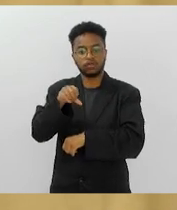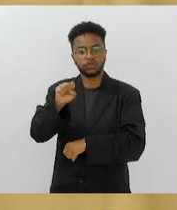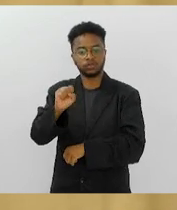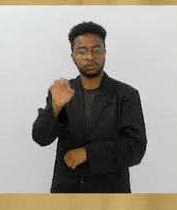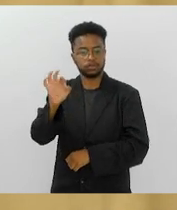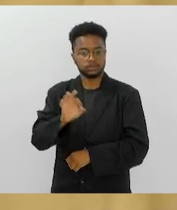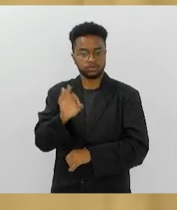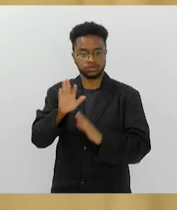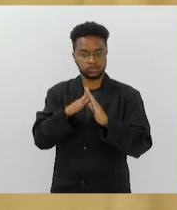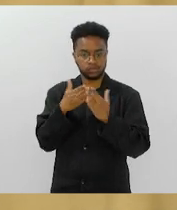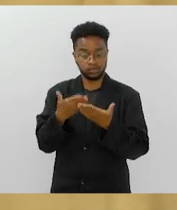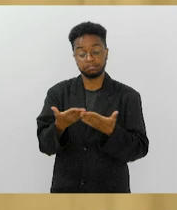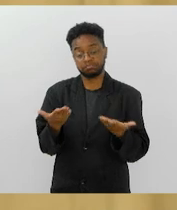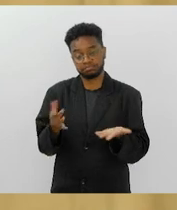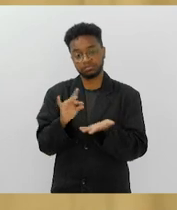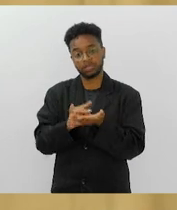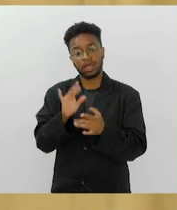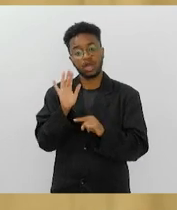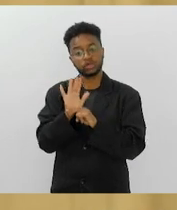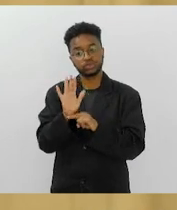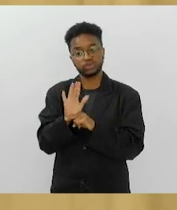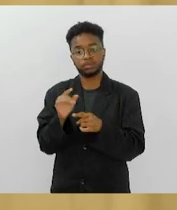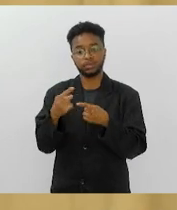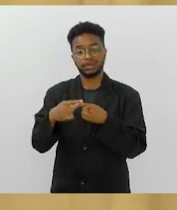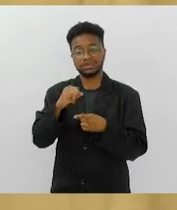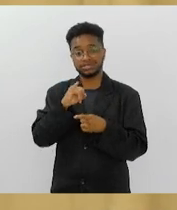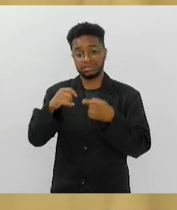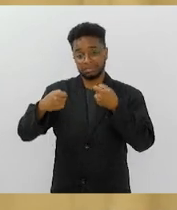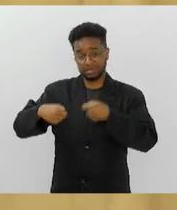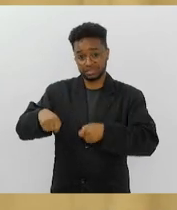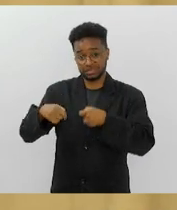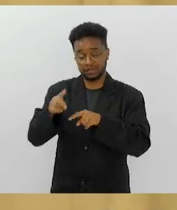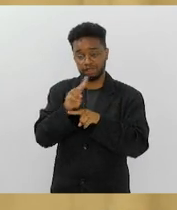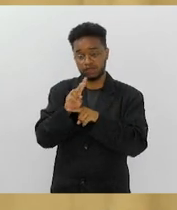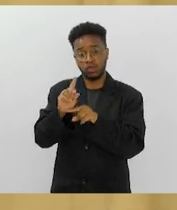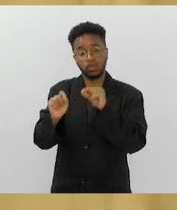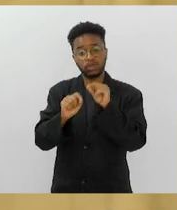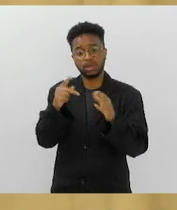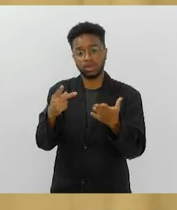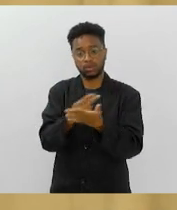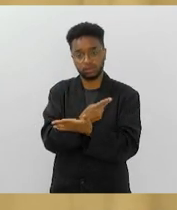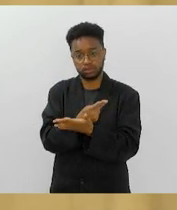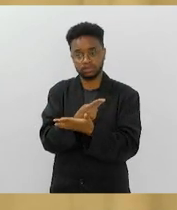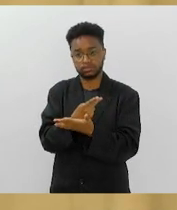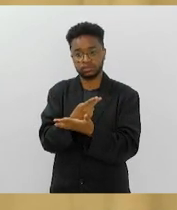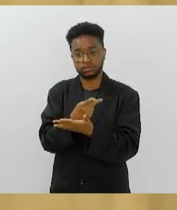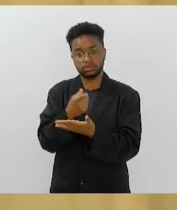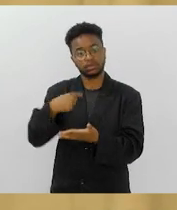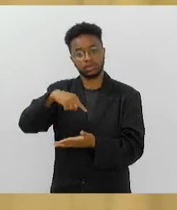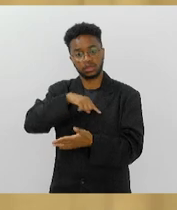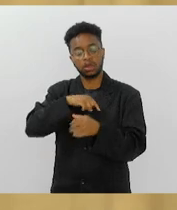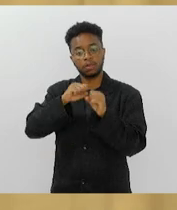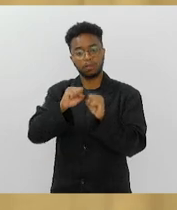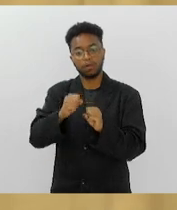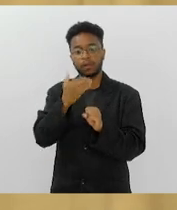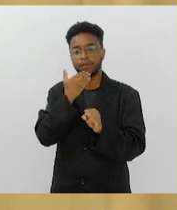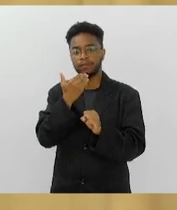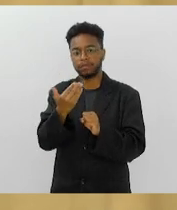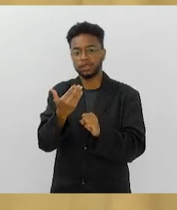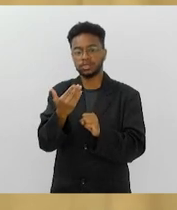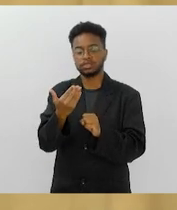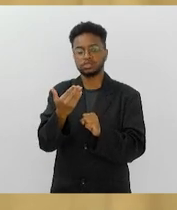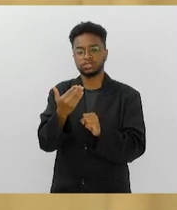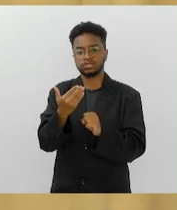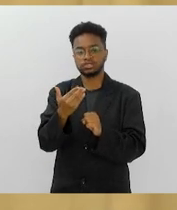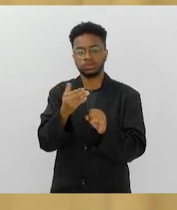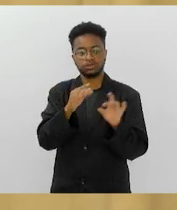Então, isso ajuda muito, porque quando a gente precisa estar verificando uma situação de ocorrência, a gente pode pedir um espelhamento e a gente